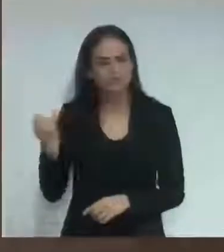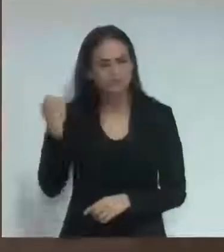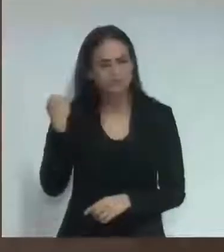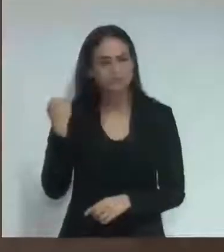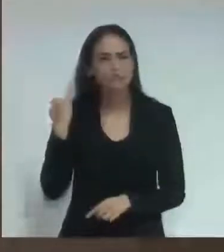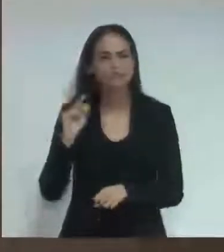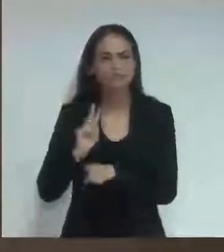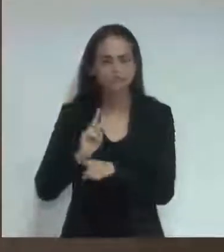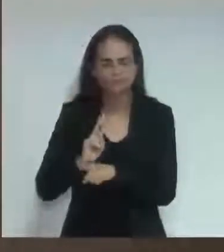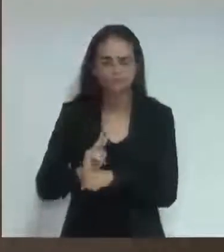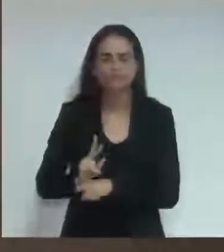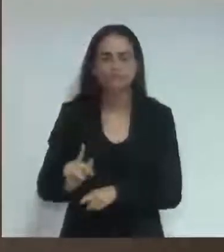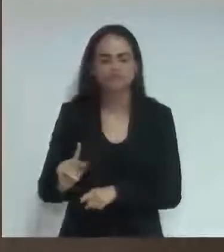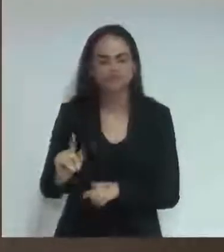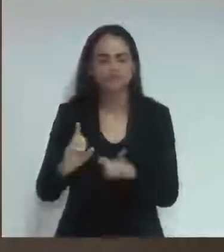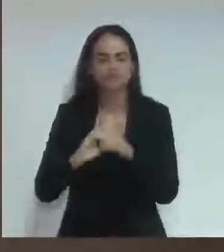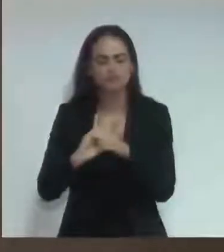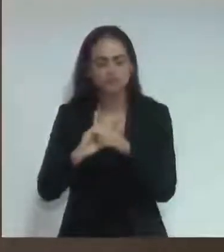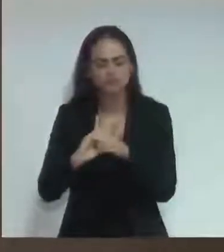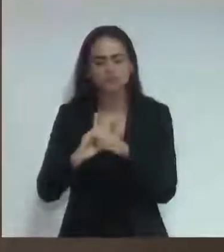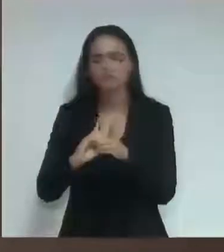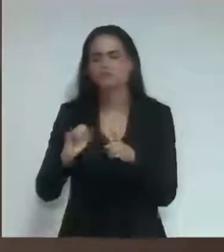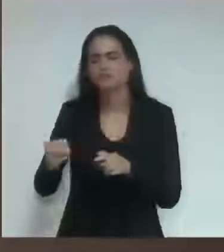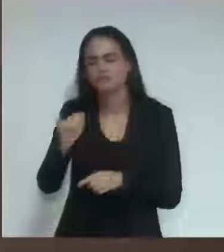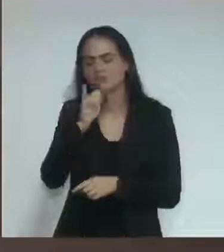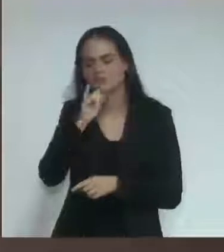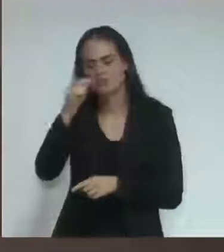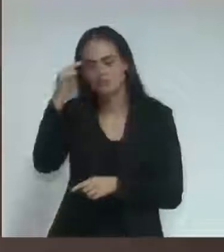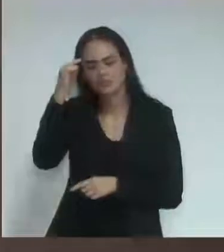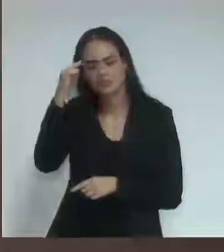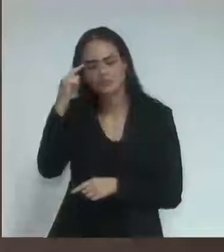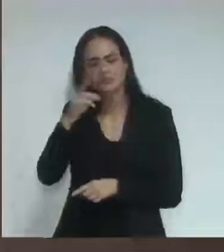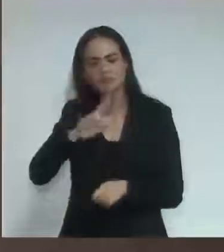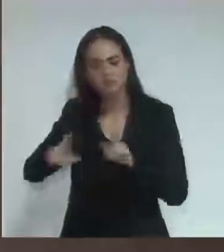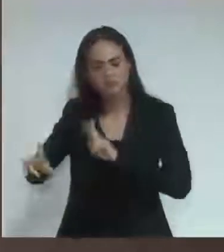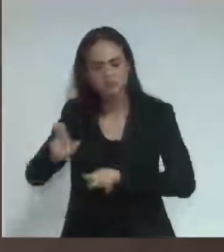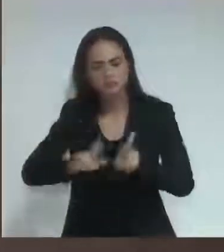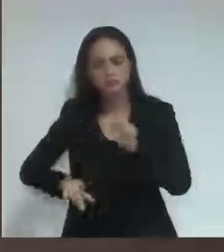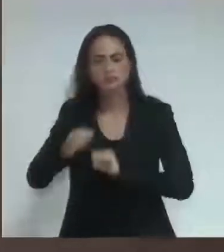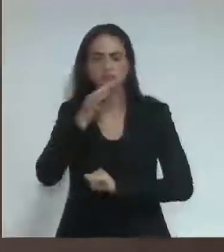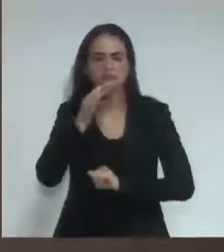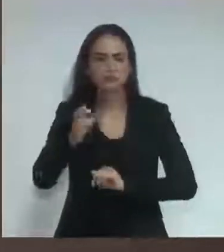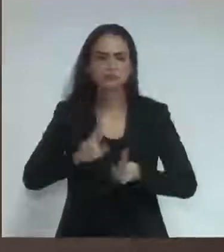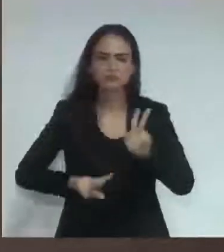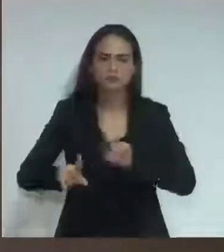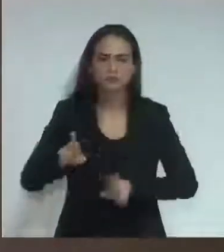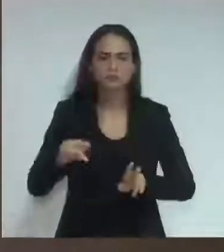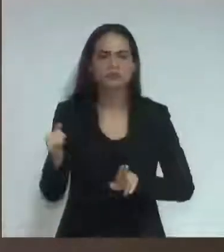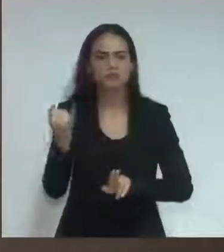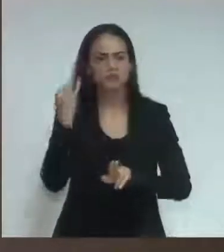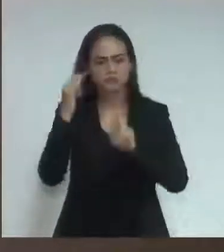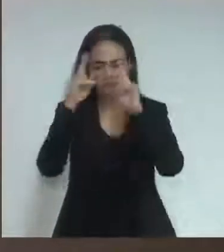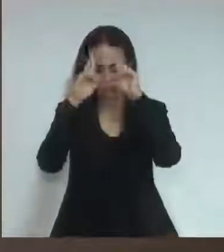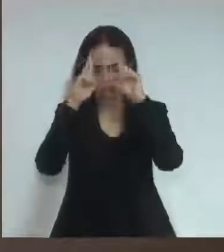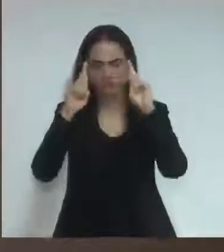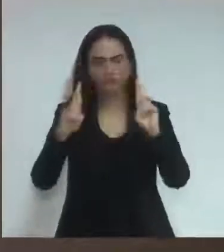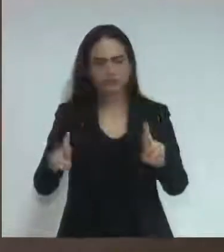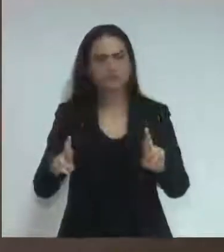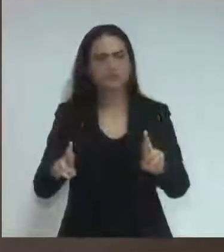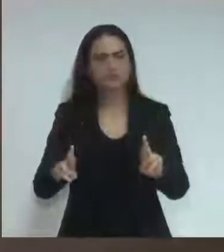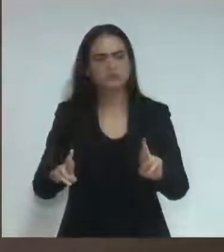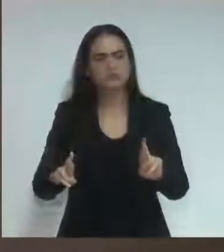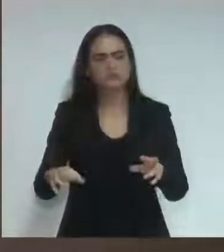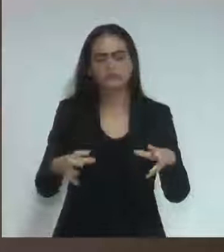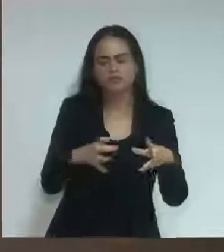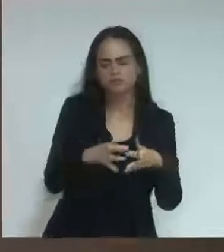Sempre respeitando os pontos diferentes, divergentes, quem pensa de forma diferente, né? Respeitando sempre as